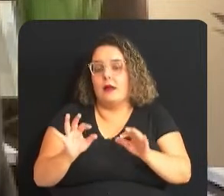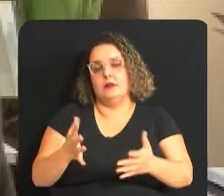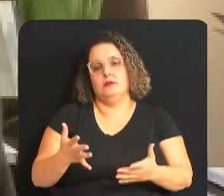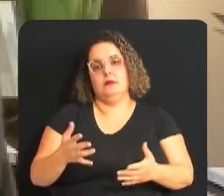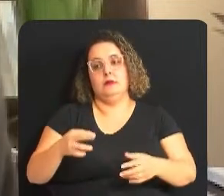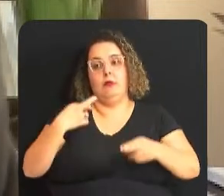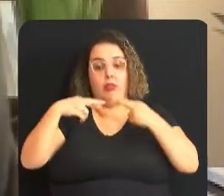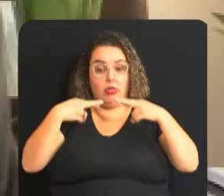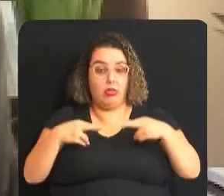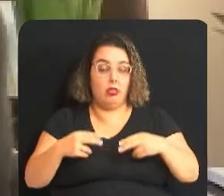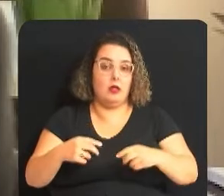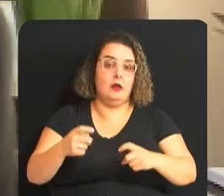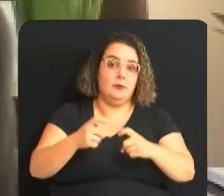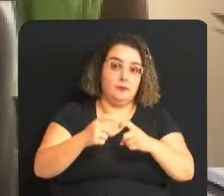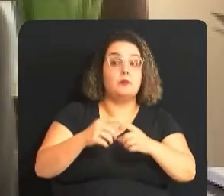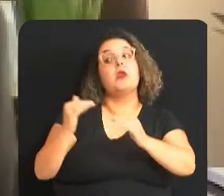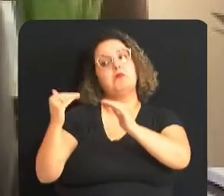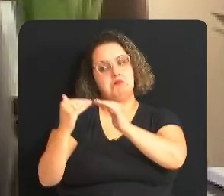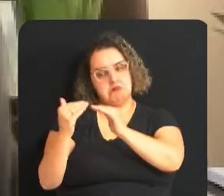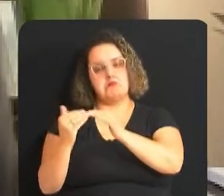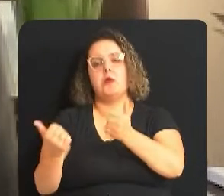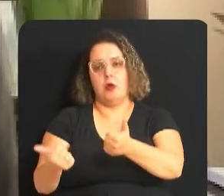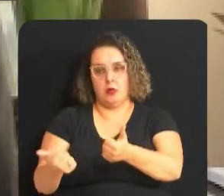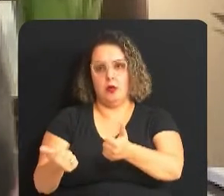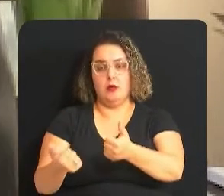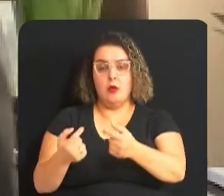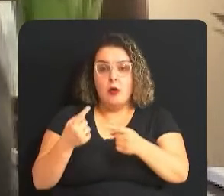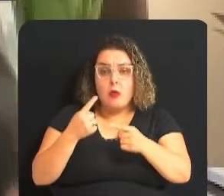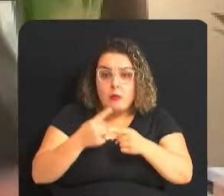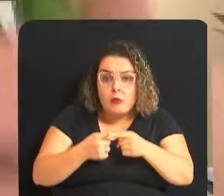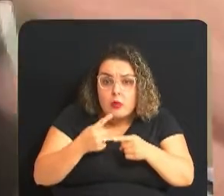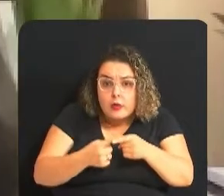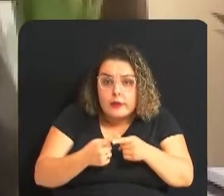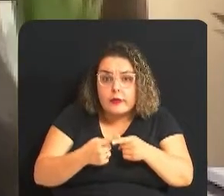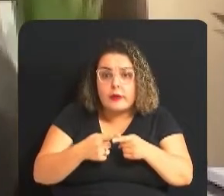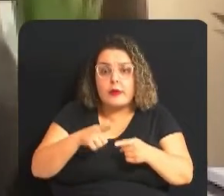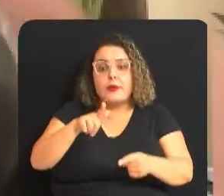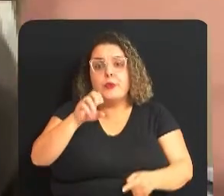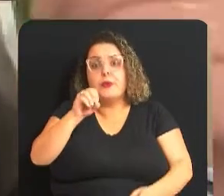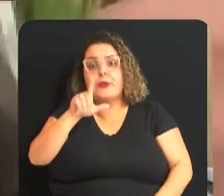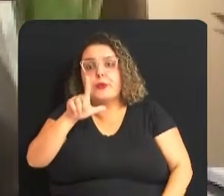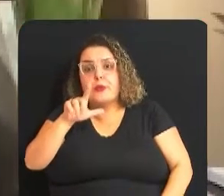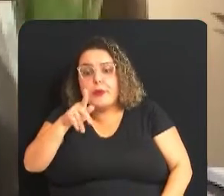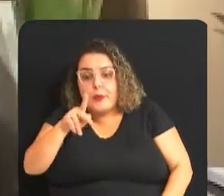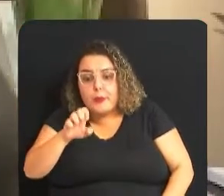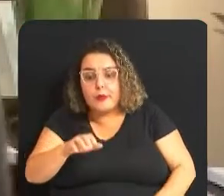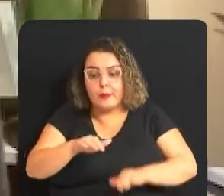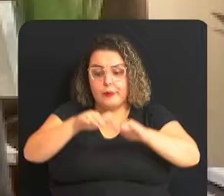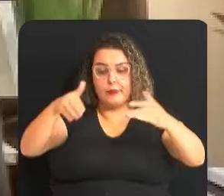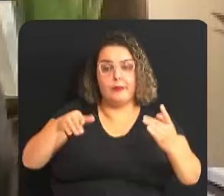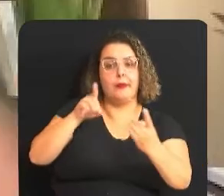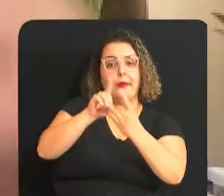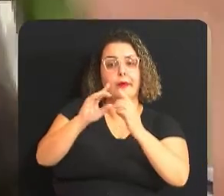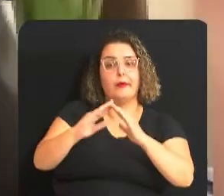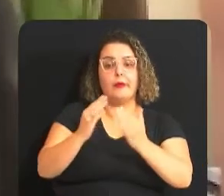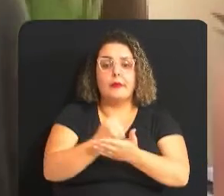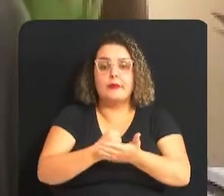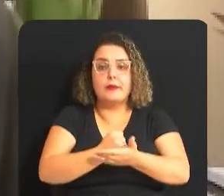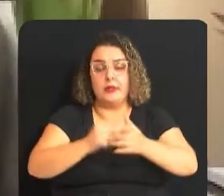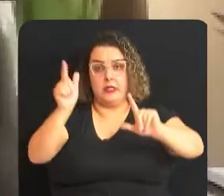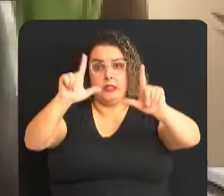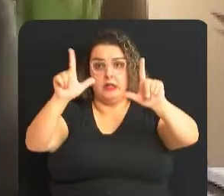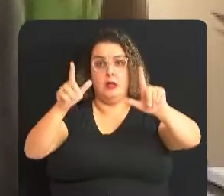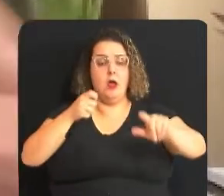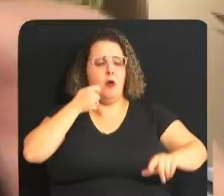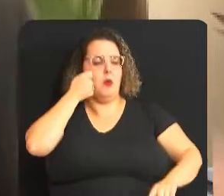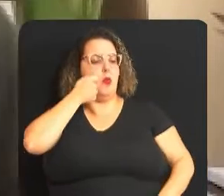muitos médicos, e eu concordo, por que você cai no golpe do balcão da farmácia, do balcão da televisão? O artista